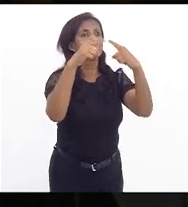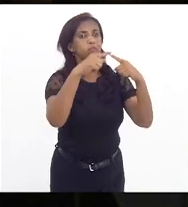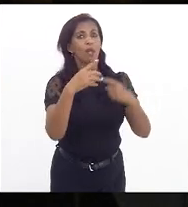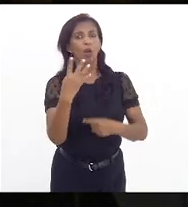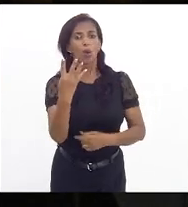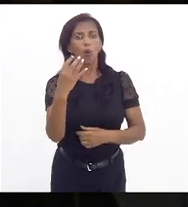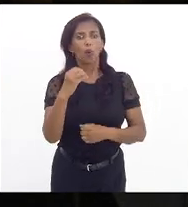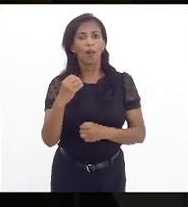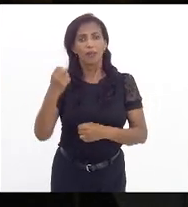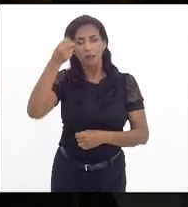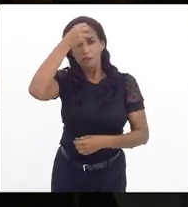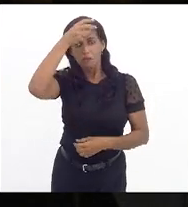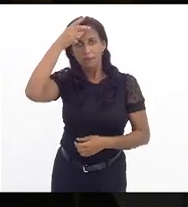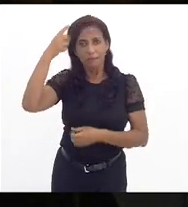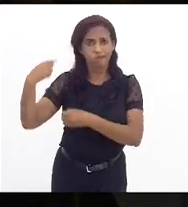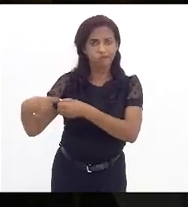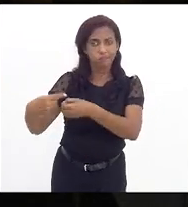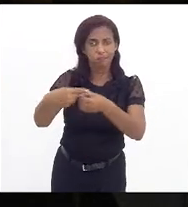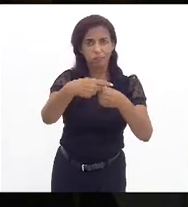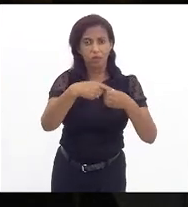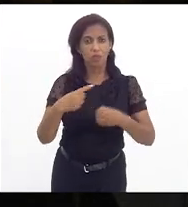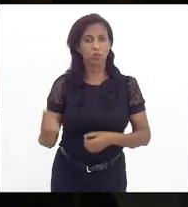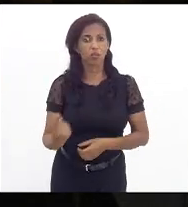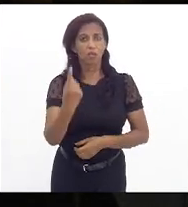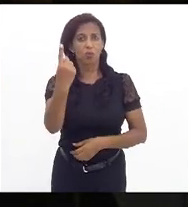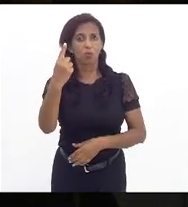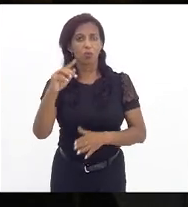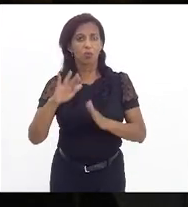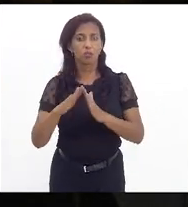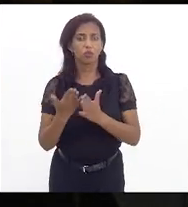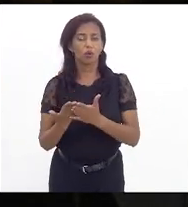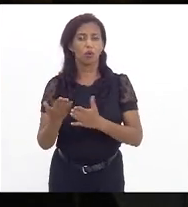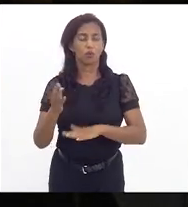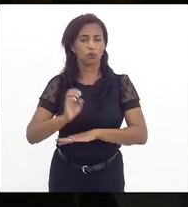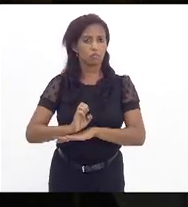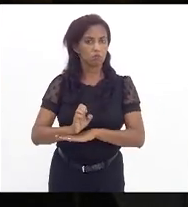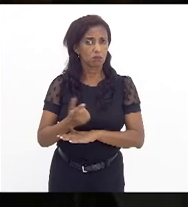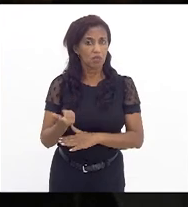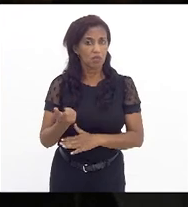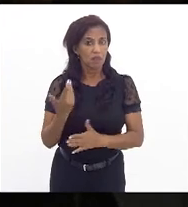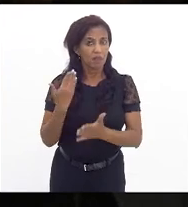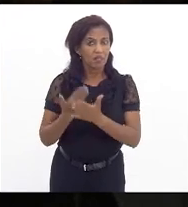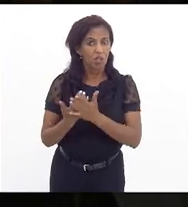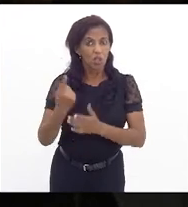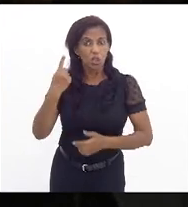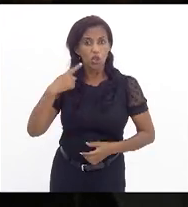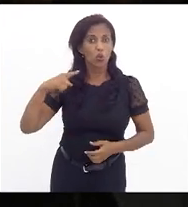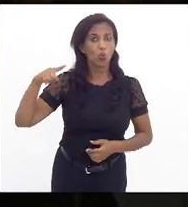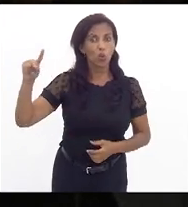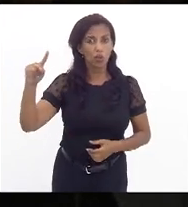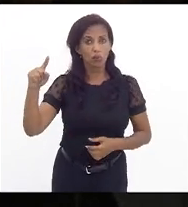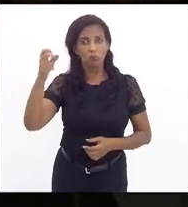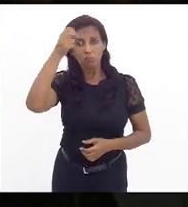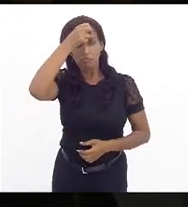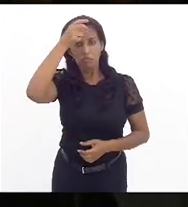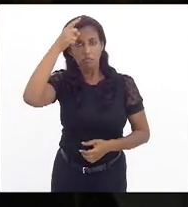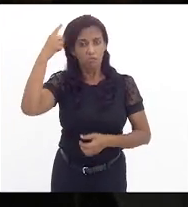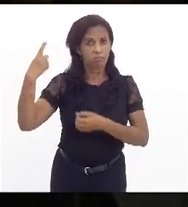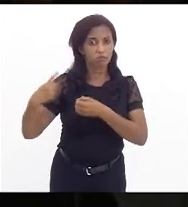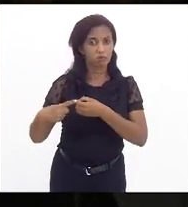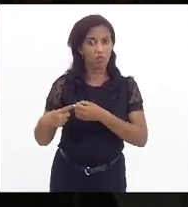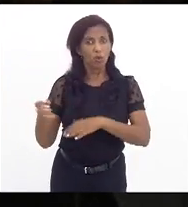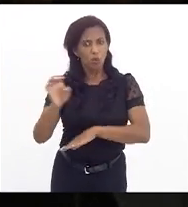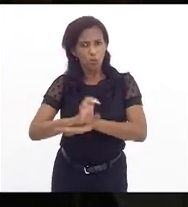municípios, que só tem uma escola estadual, eles vão ter que estudar em outro município? O estado